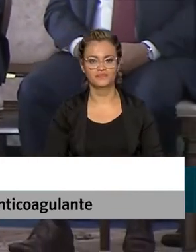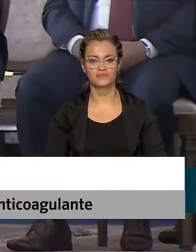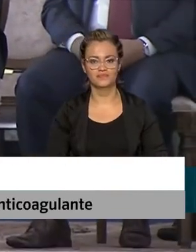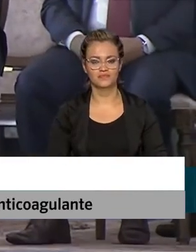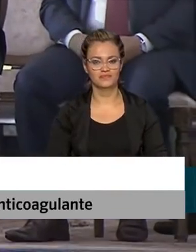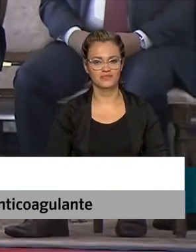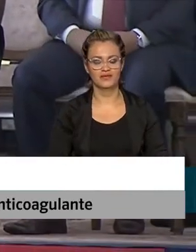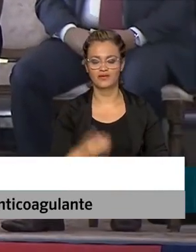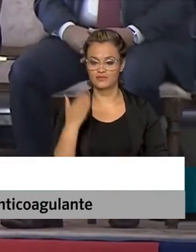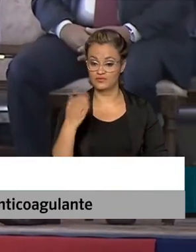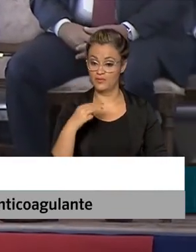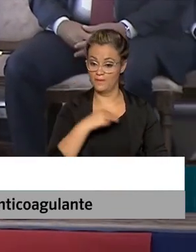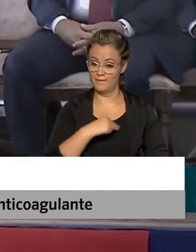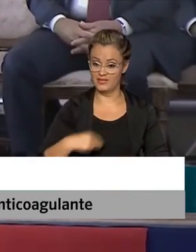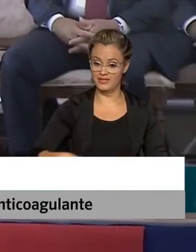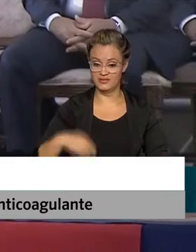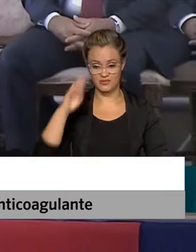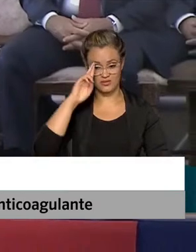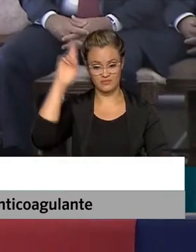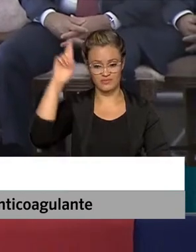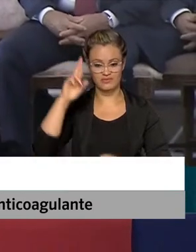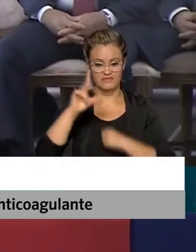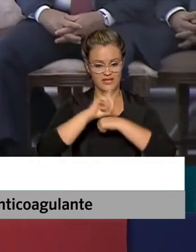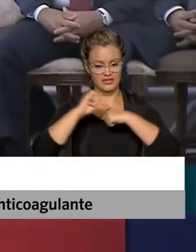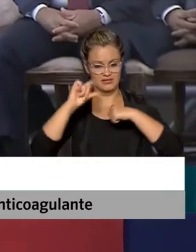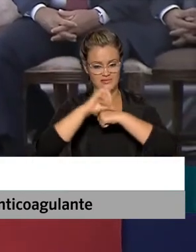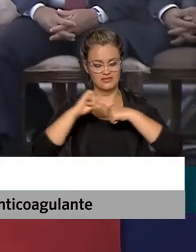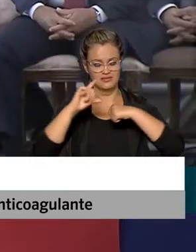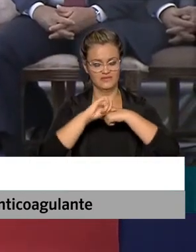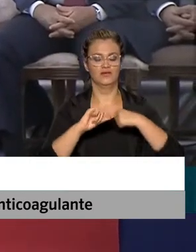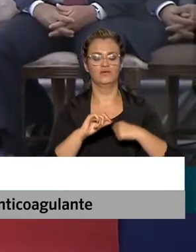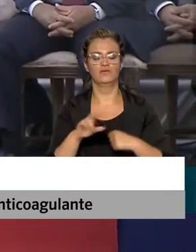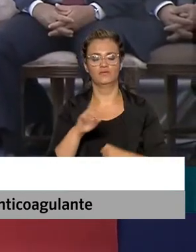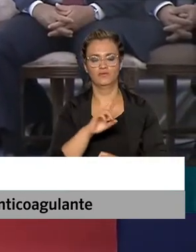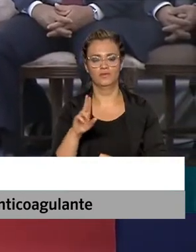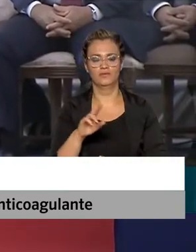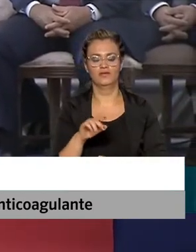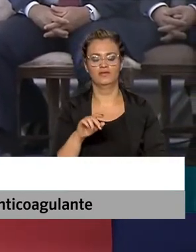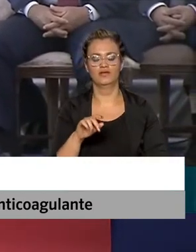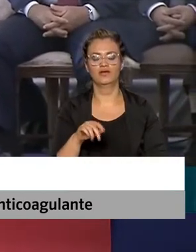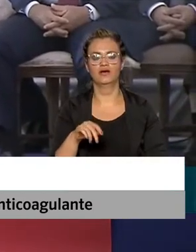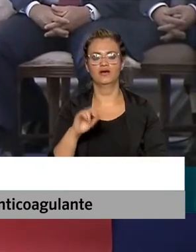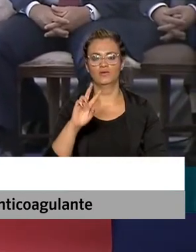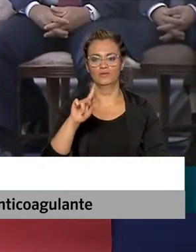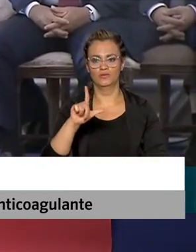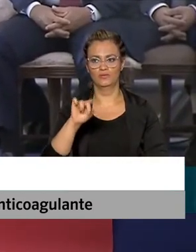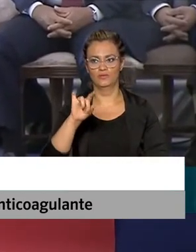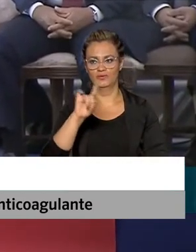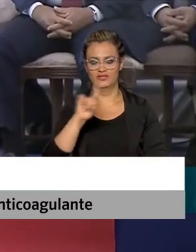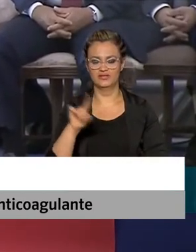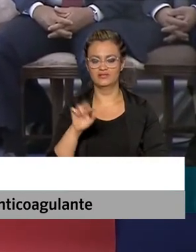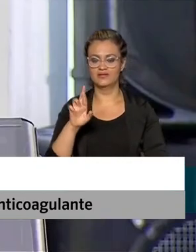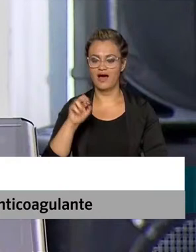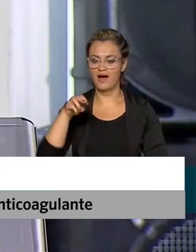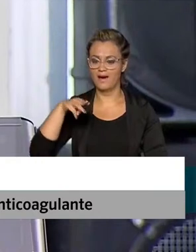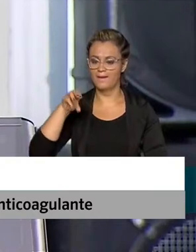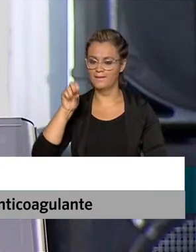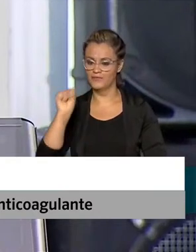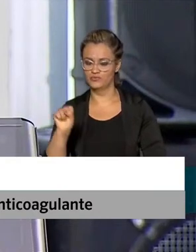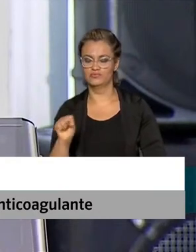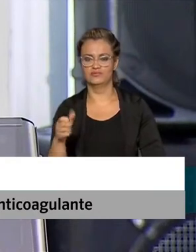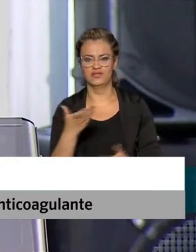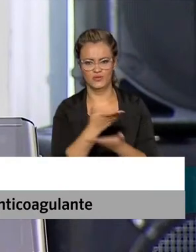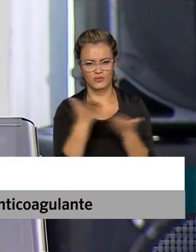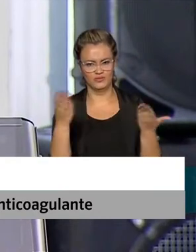senhores, senhor Ministro-Chefe de Estado da Casa Civil pela Presidência, Luiz Eduardo Ramos, em nome de quem cumprimento a todos os ministros aqui